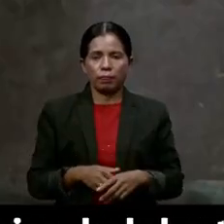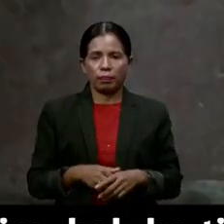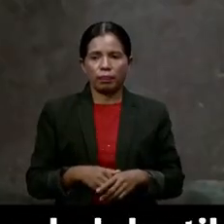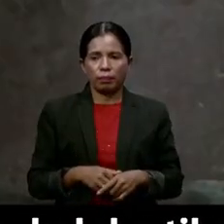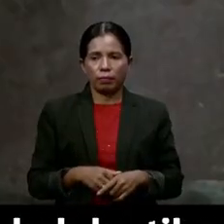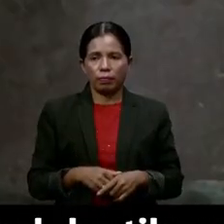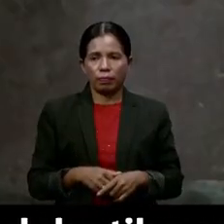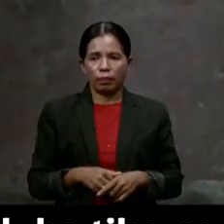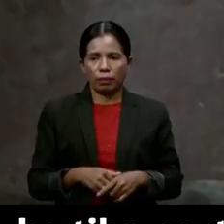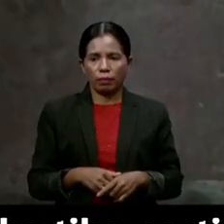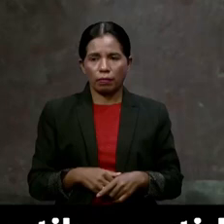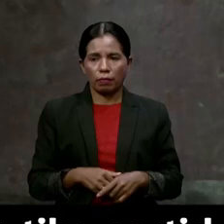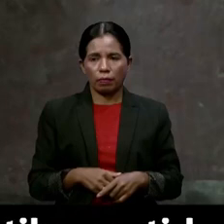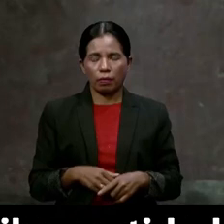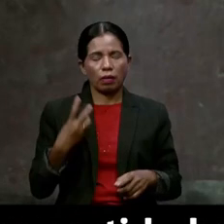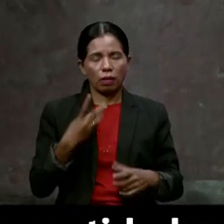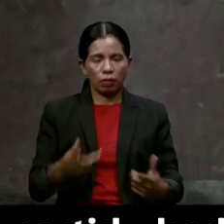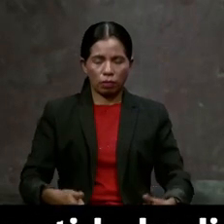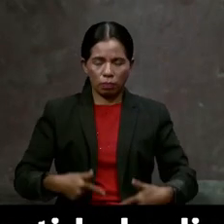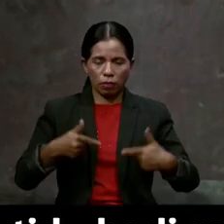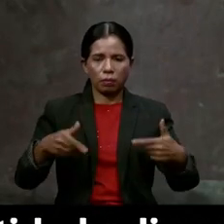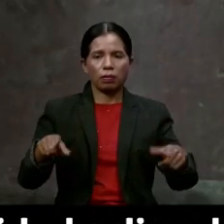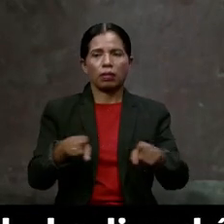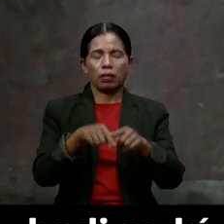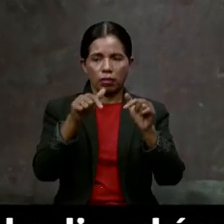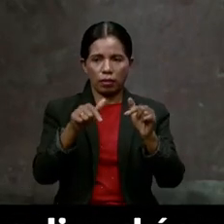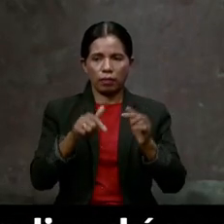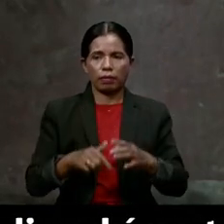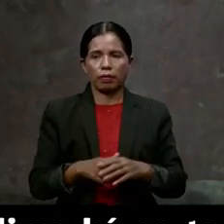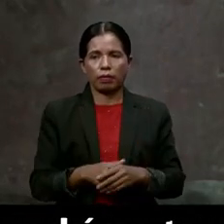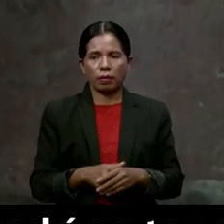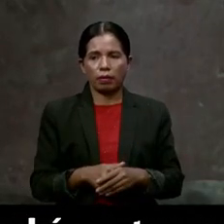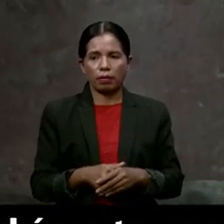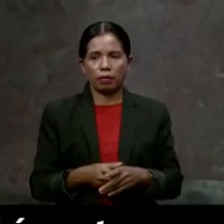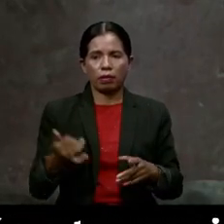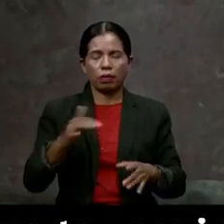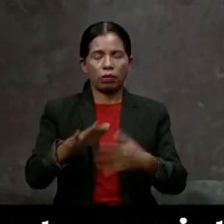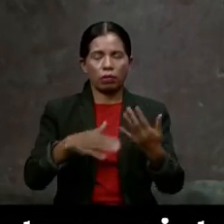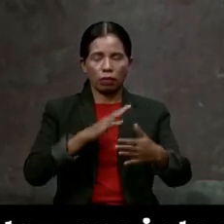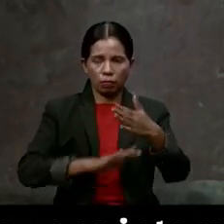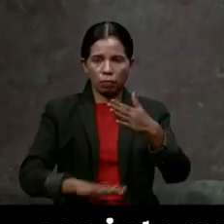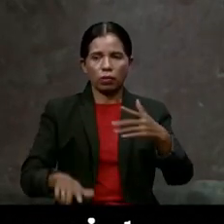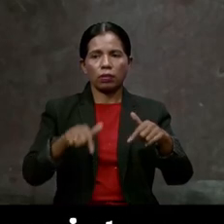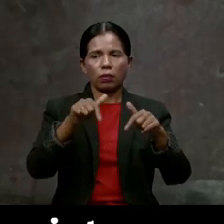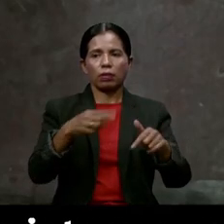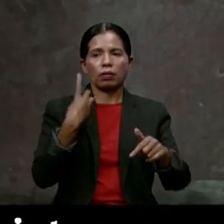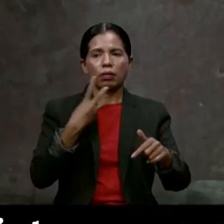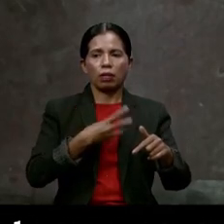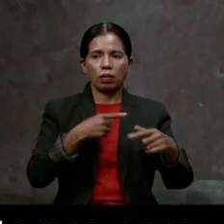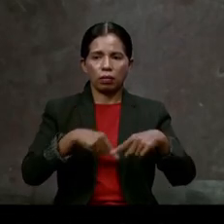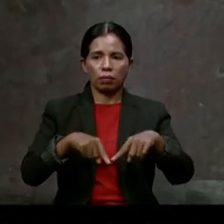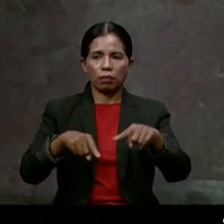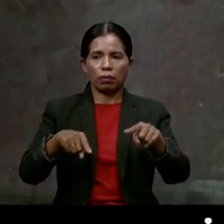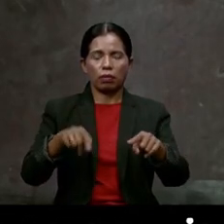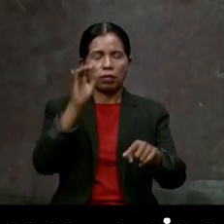Ne ha o ne ne moris ne ne ya ne ona ne ha o. Wan sira muso moris atu ya ne ne sama ka ba pali hela pali wan peto sira